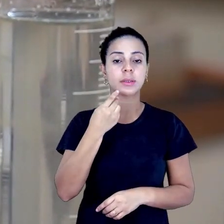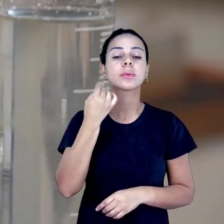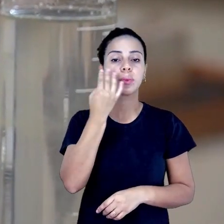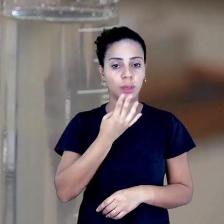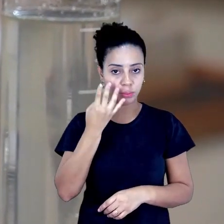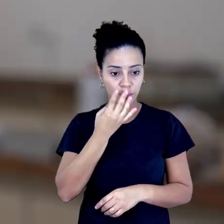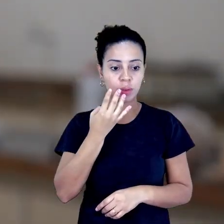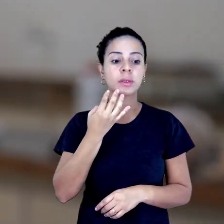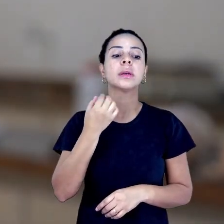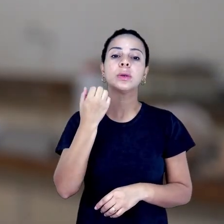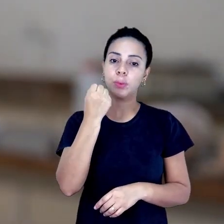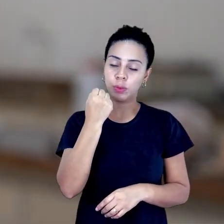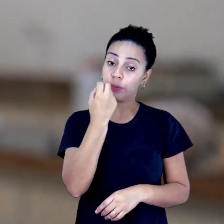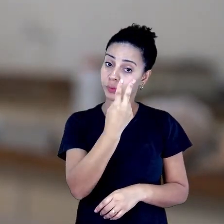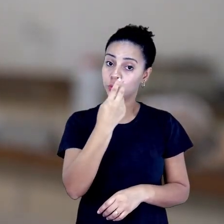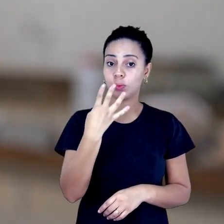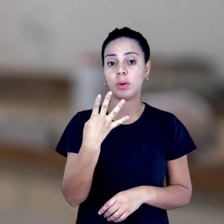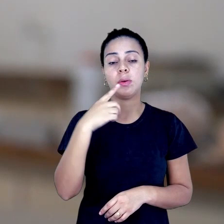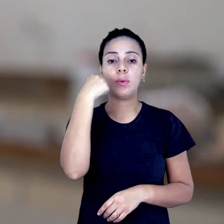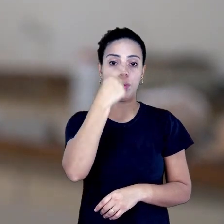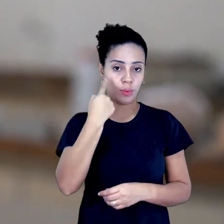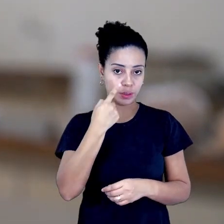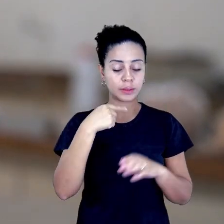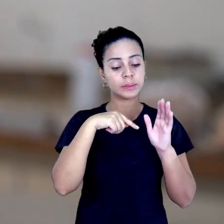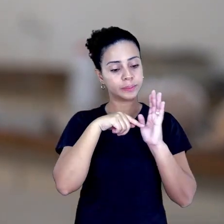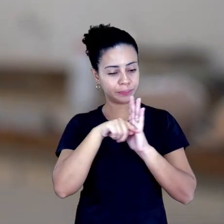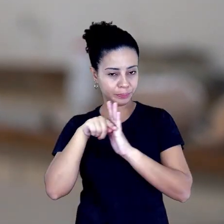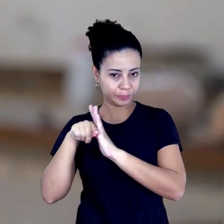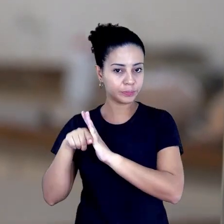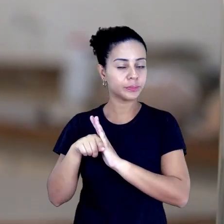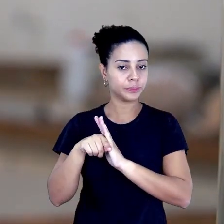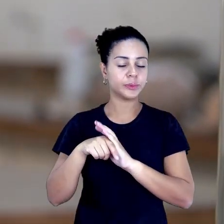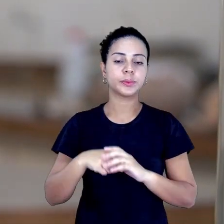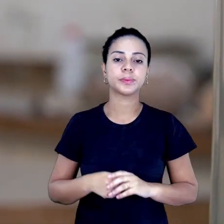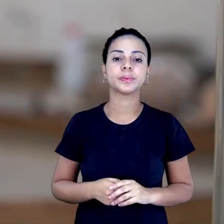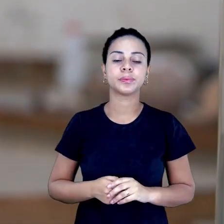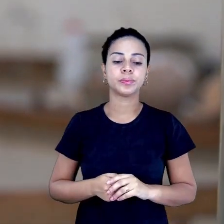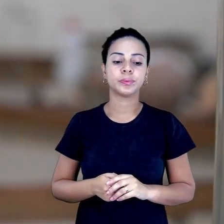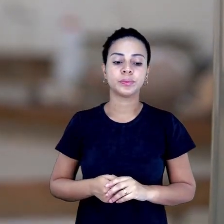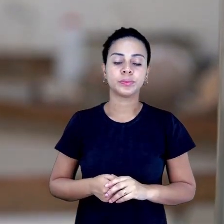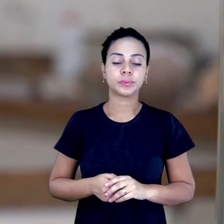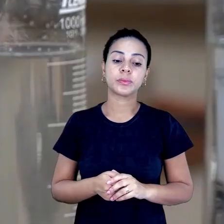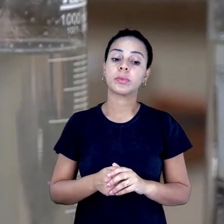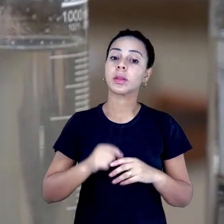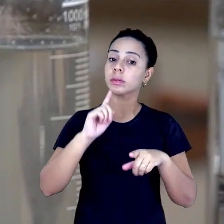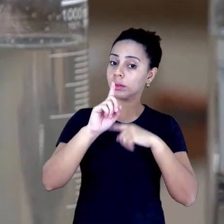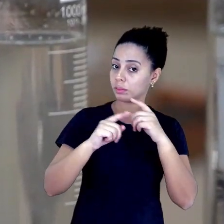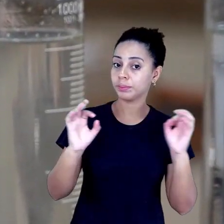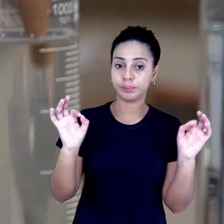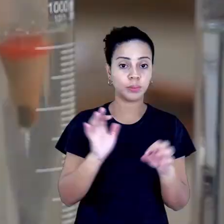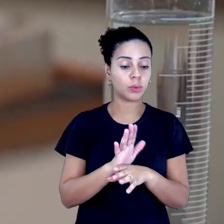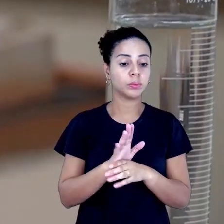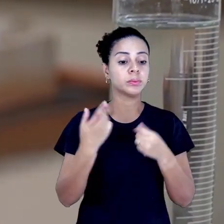4 horas, 8 horas e 24 horas, a contar do início da sedimentação. Após